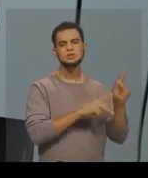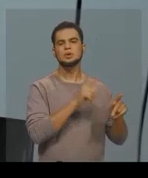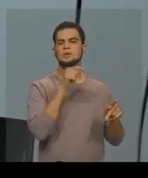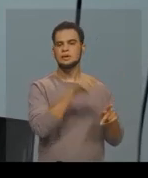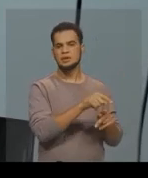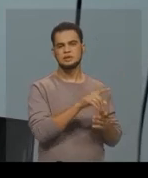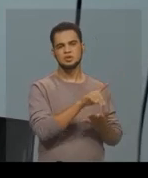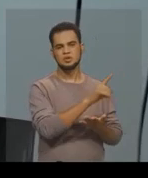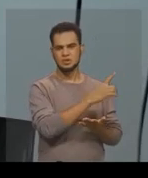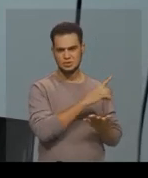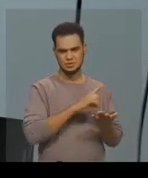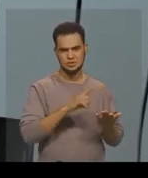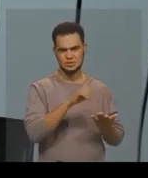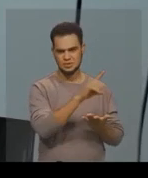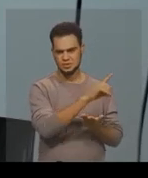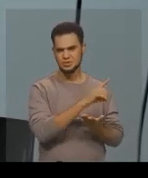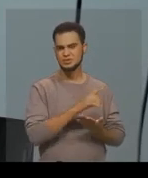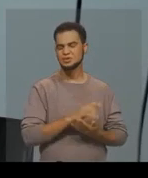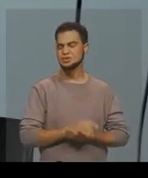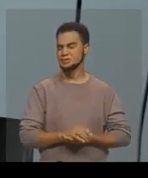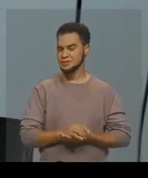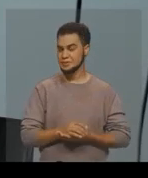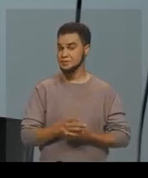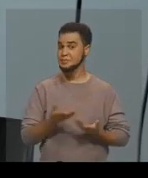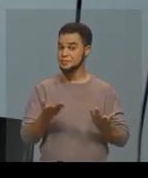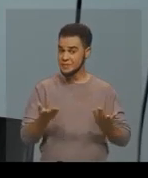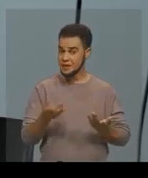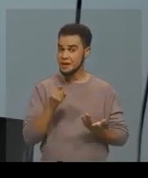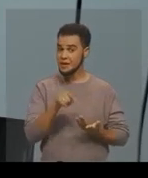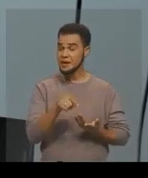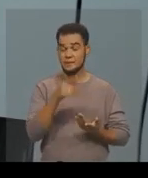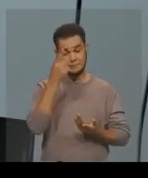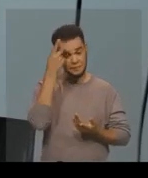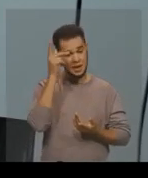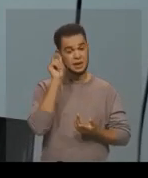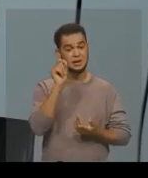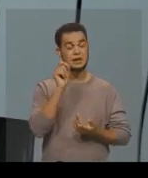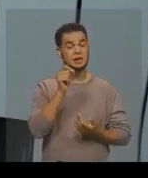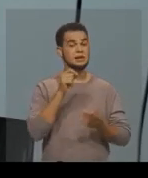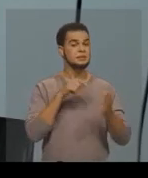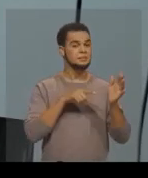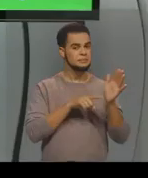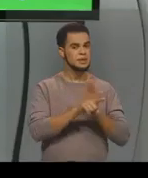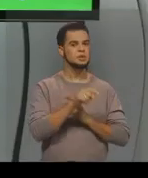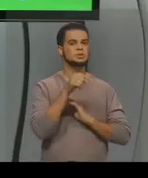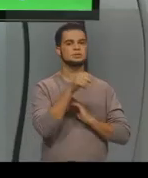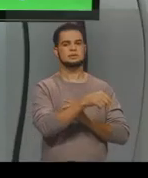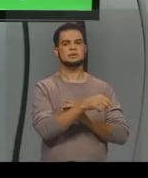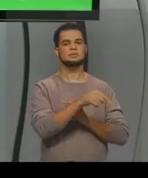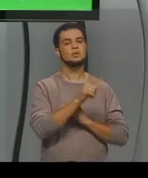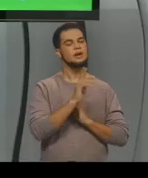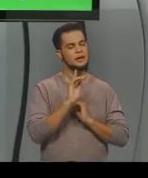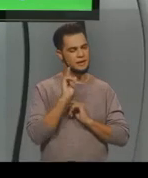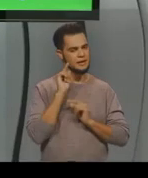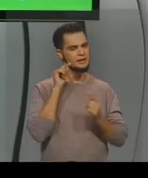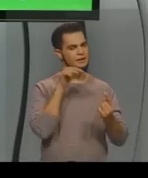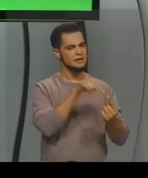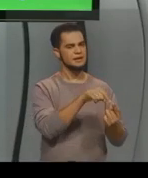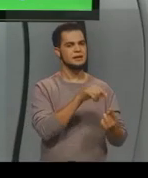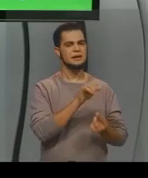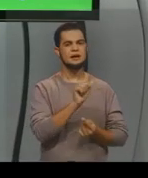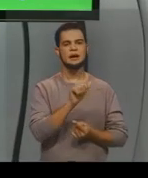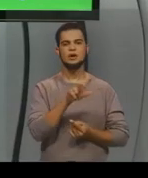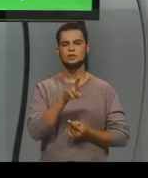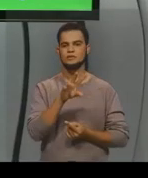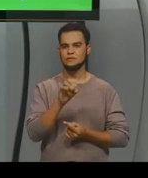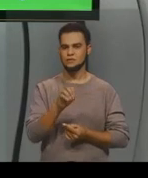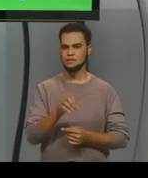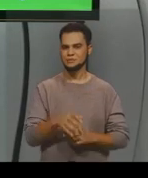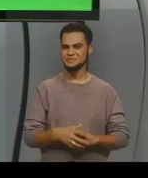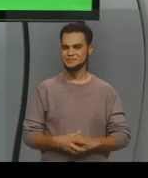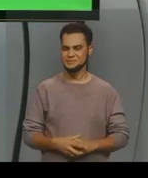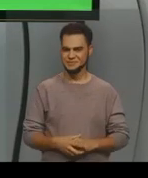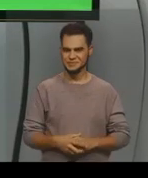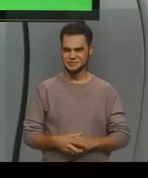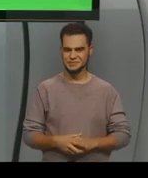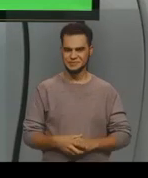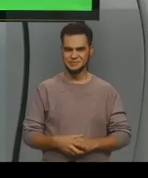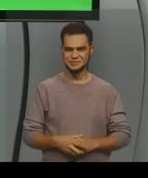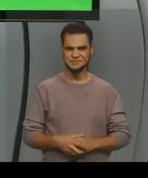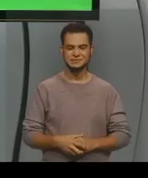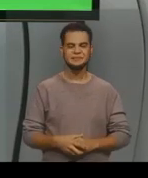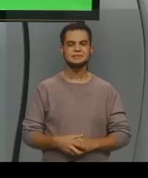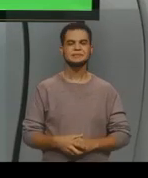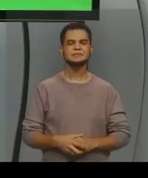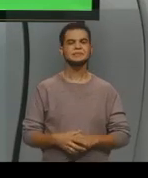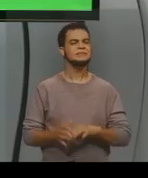você está pesquisando, para quem você está perguntando, tá bom? Obrigada pela pergunta. Nossa próxima pergunta